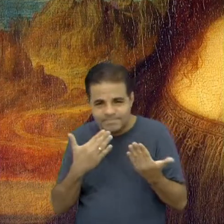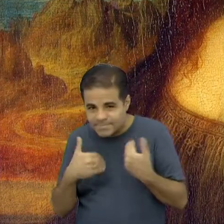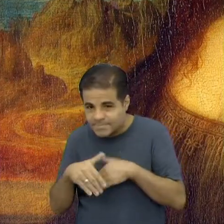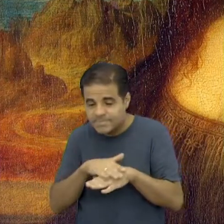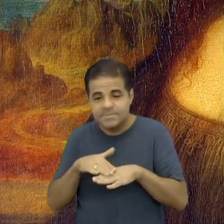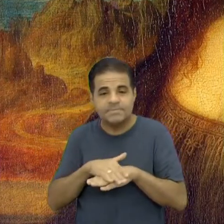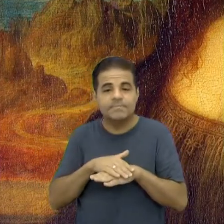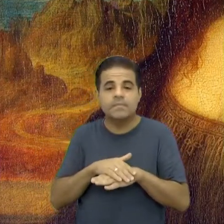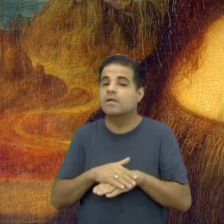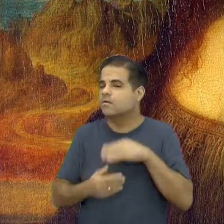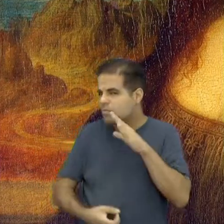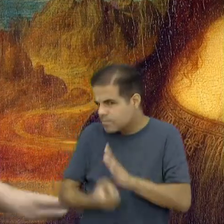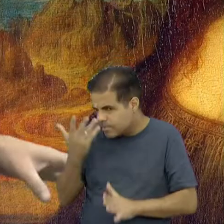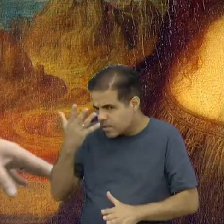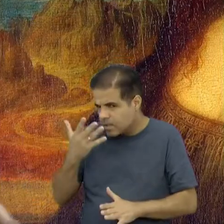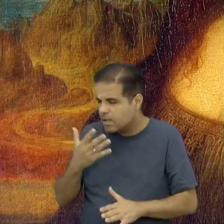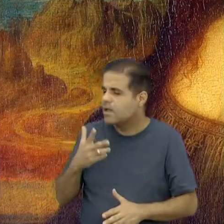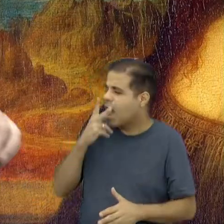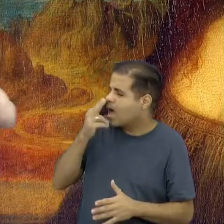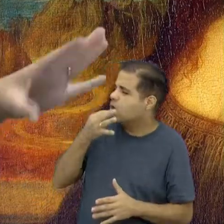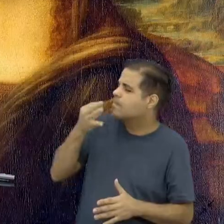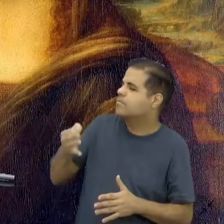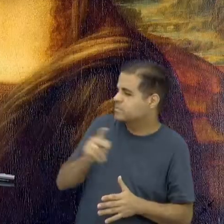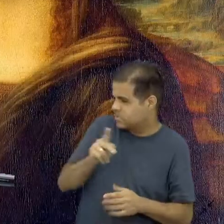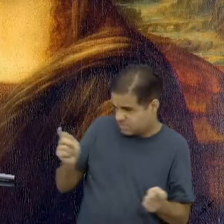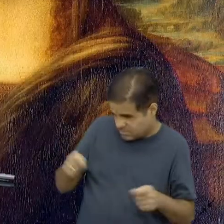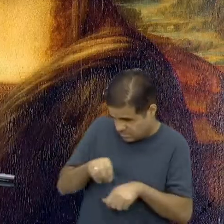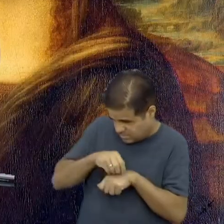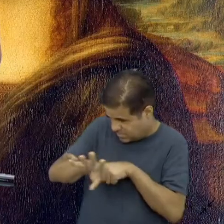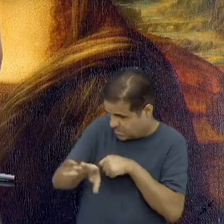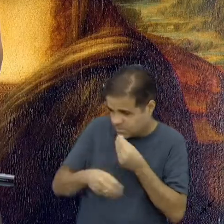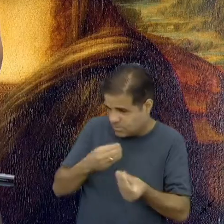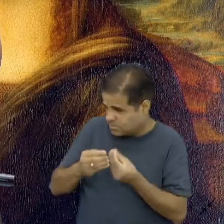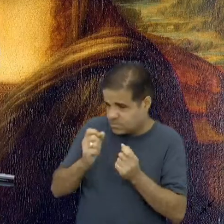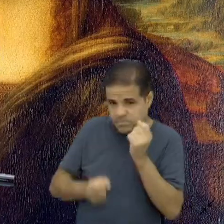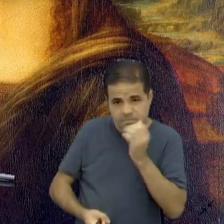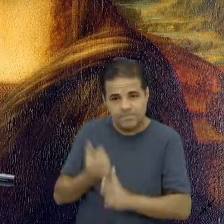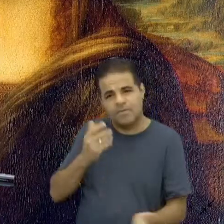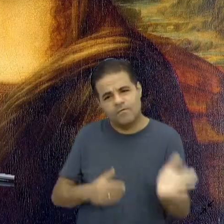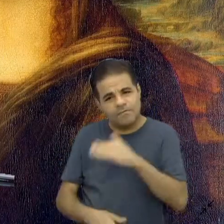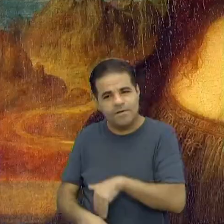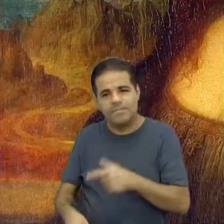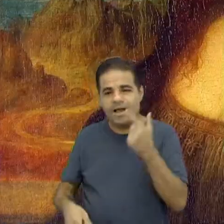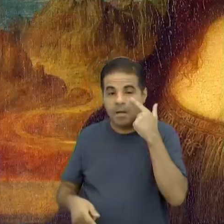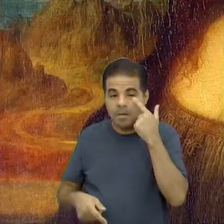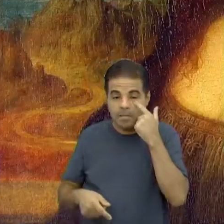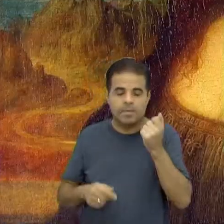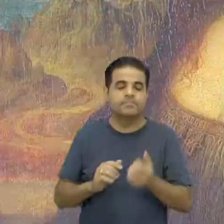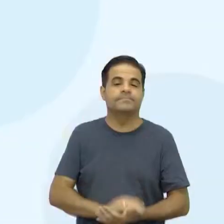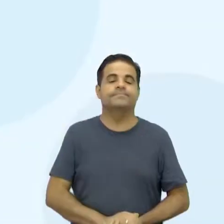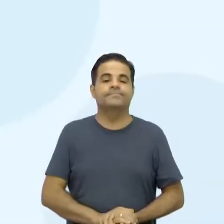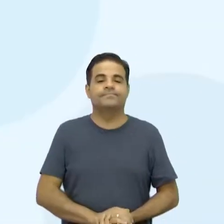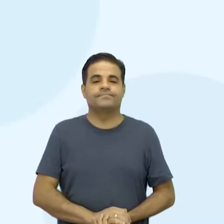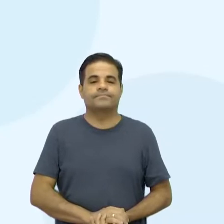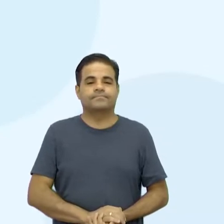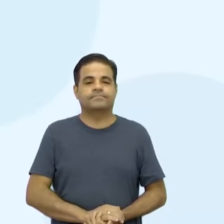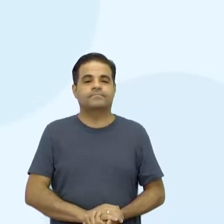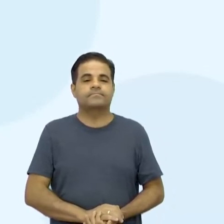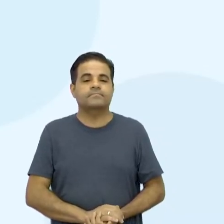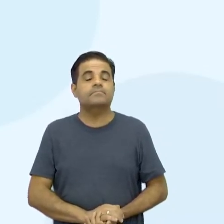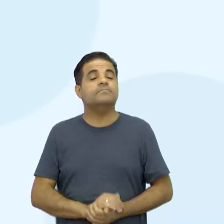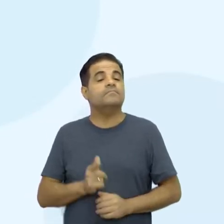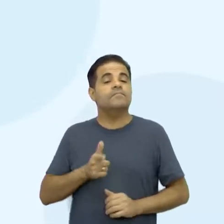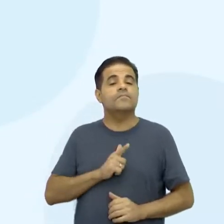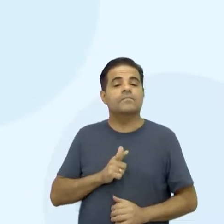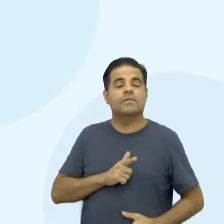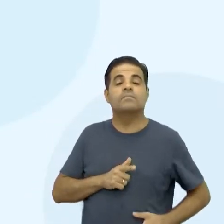E vamos produzir agora um pôster? O que você acha, Pro Fernanda, da gente dar uma dica de como a gente pode fazer um pôster? Bora, vamos lá. Olha aí na tela para vocês. Então a gente tem aí,